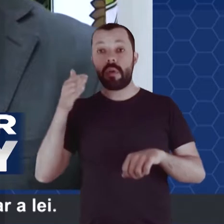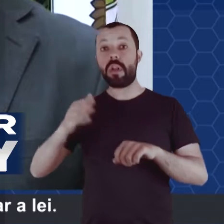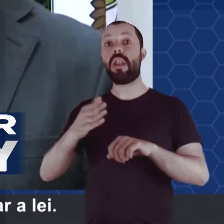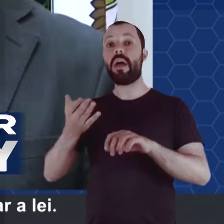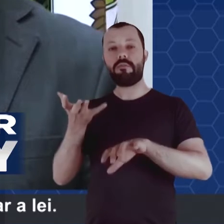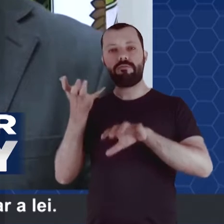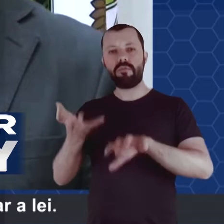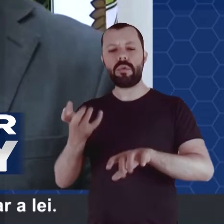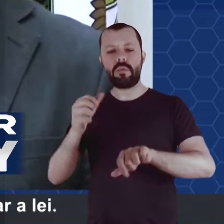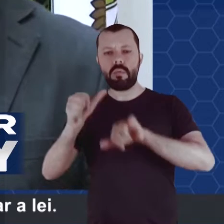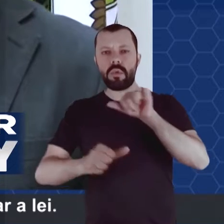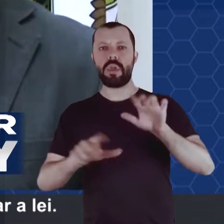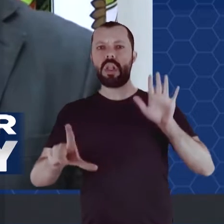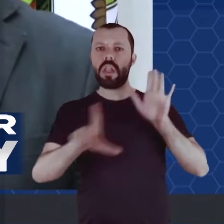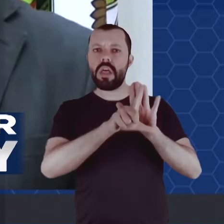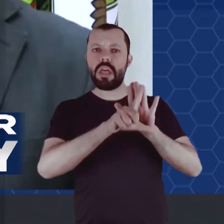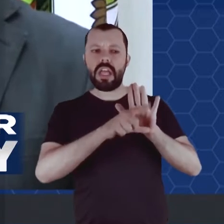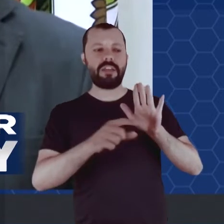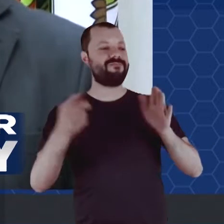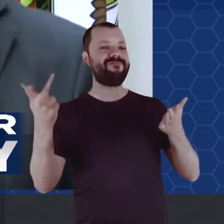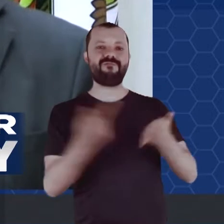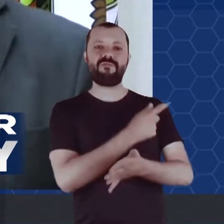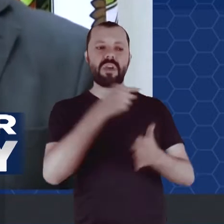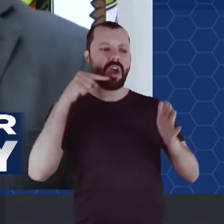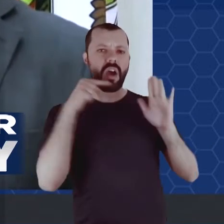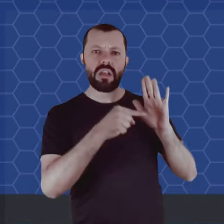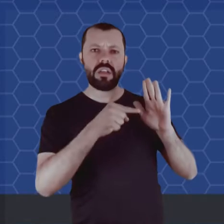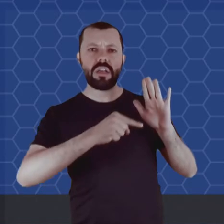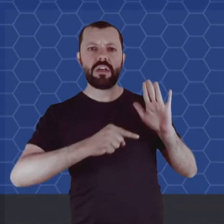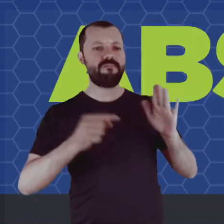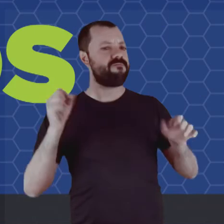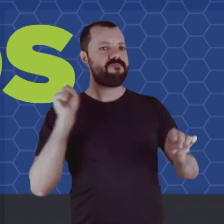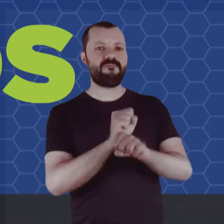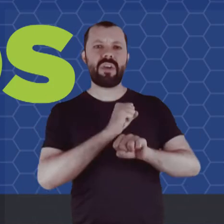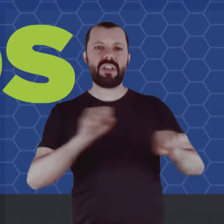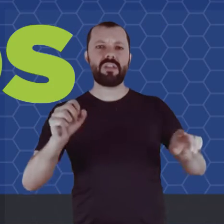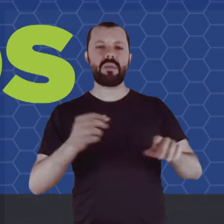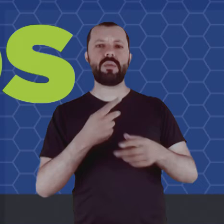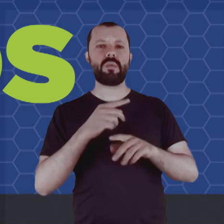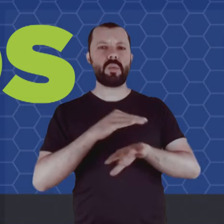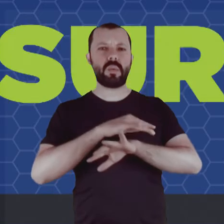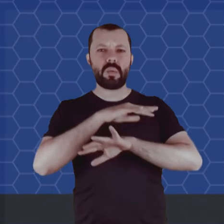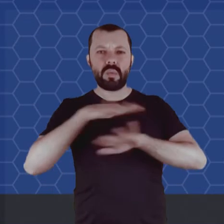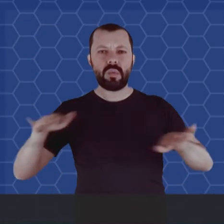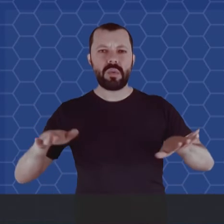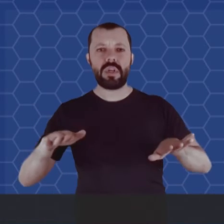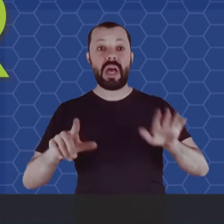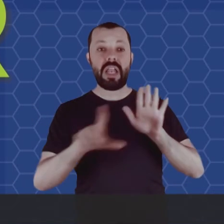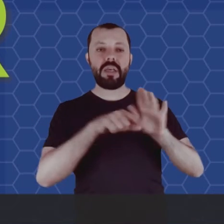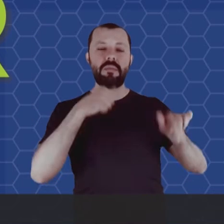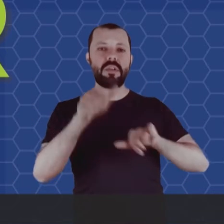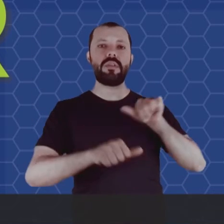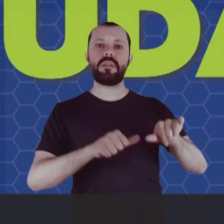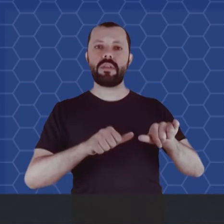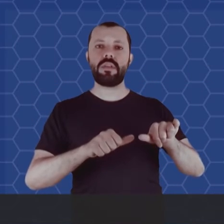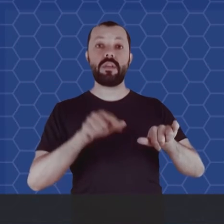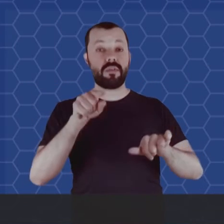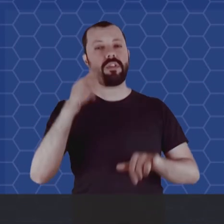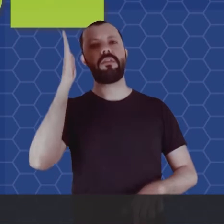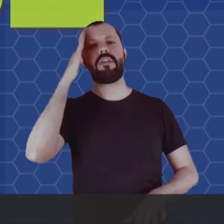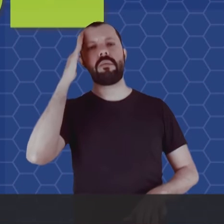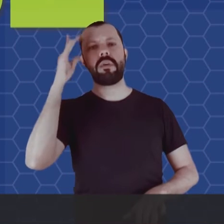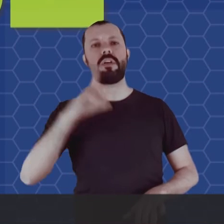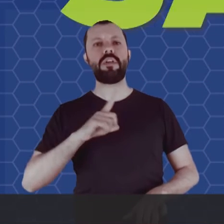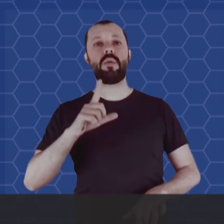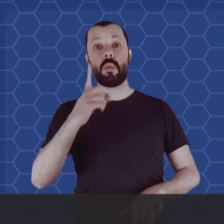ir lá no Congresso Nacional e mudar a lei, porque a lei tá errada. Chega desses absurdos. A lei precisa mudar. E